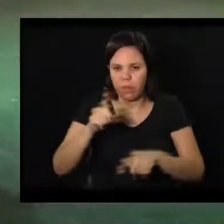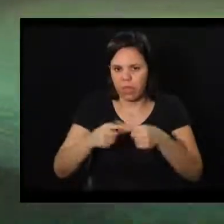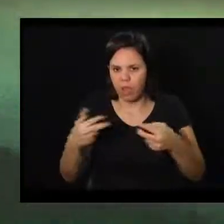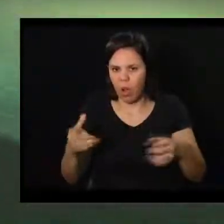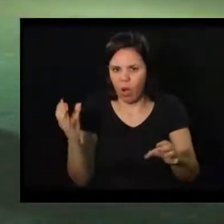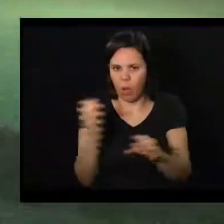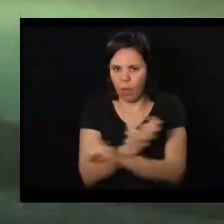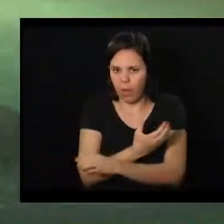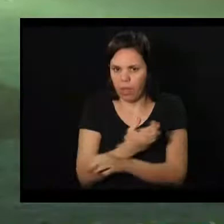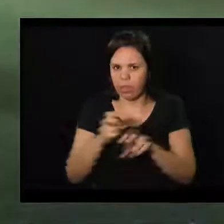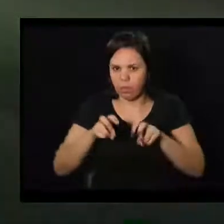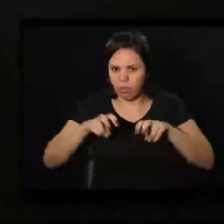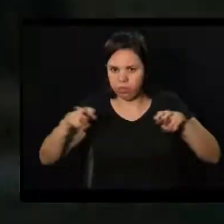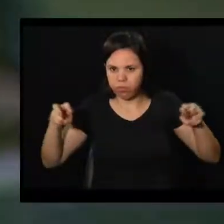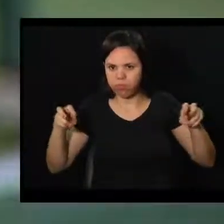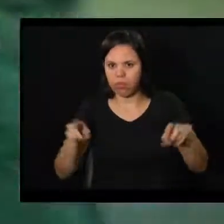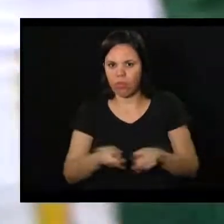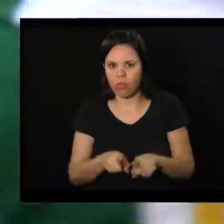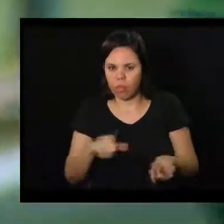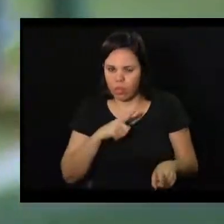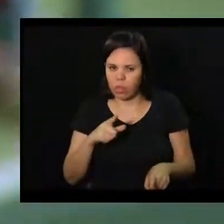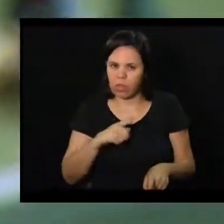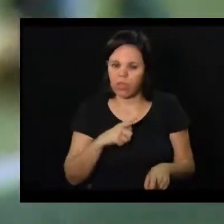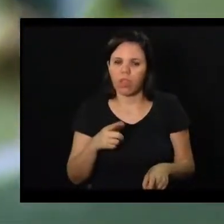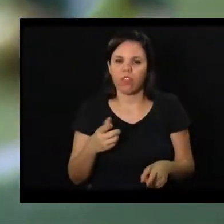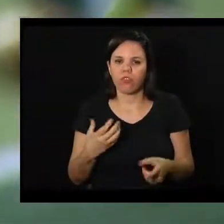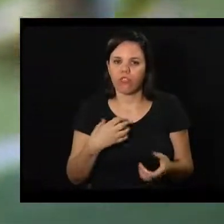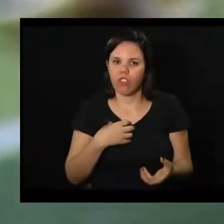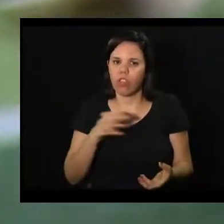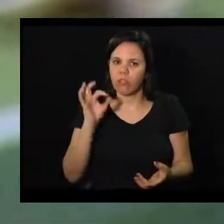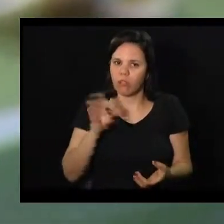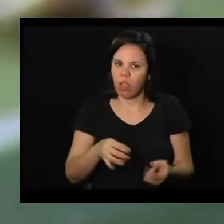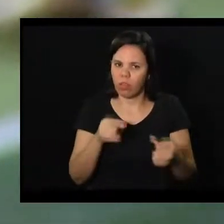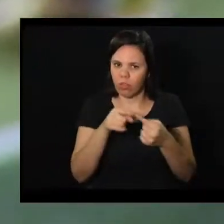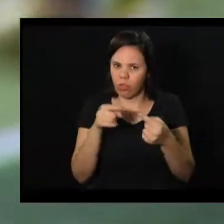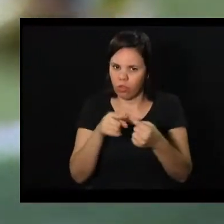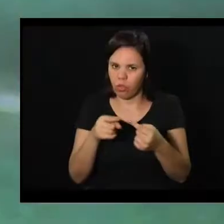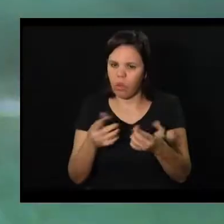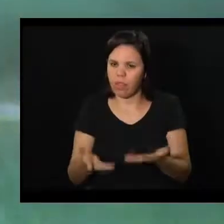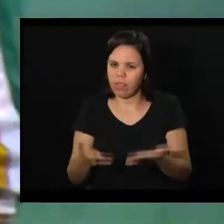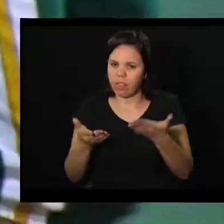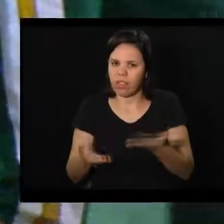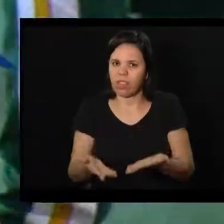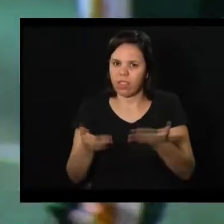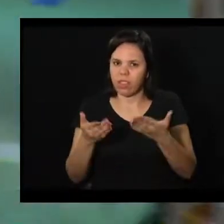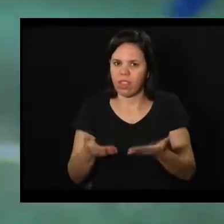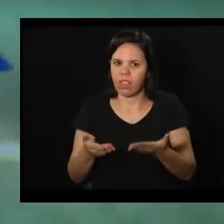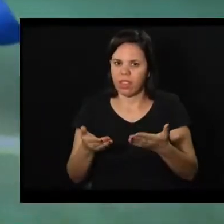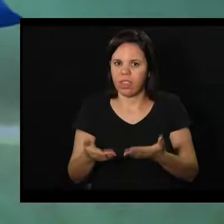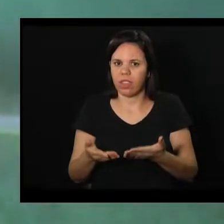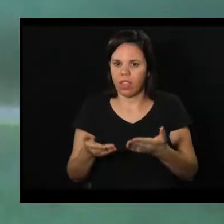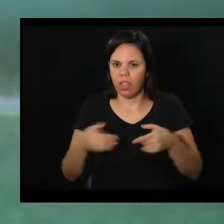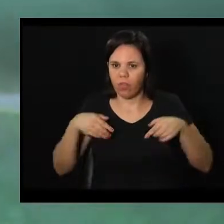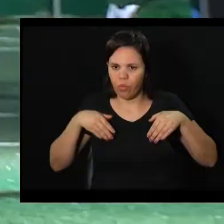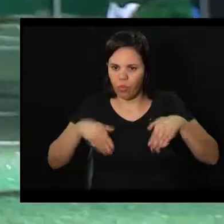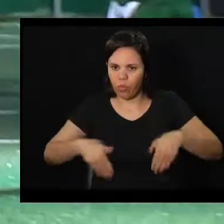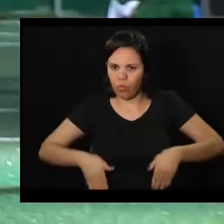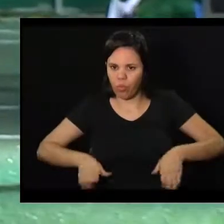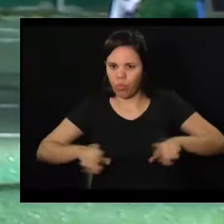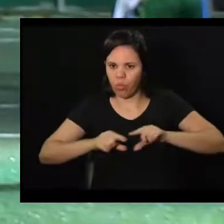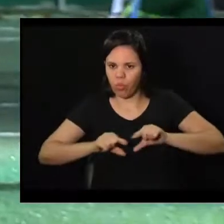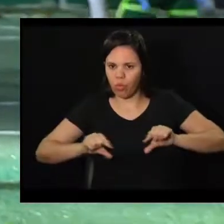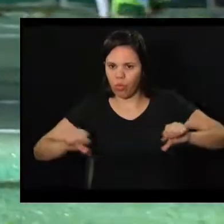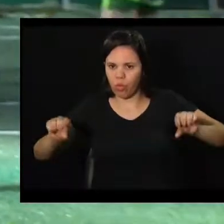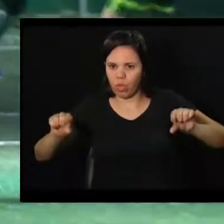e as pancadas, tem a versão de futebol americano de flag, mais light, com essas bandeirinhas na cintura para agregar mais